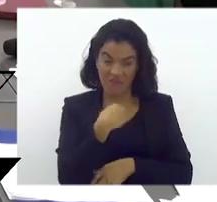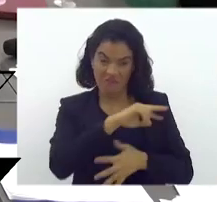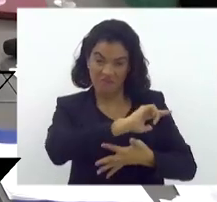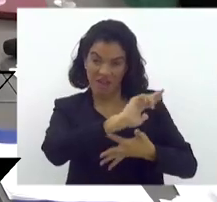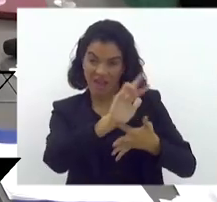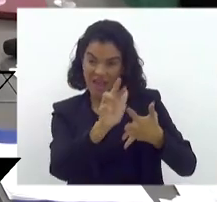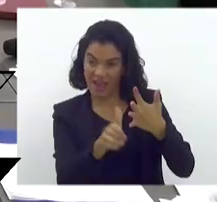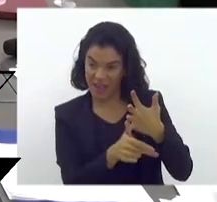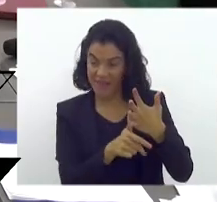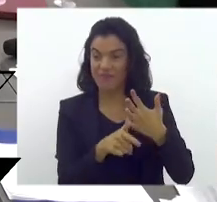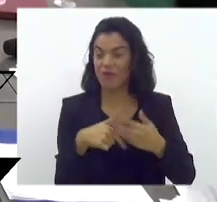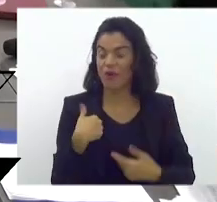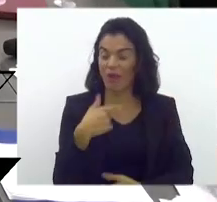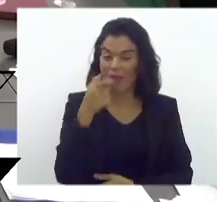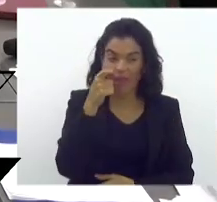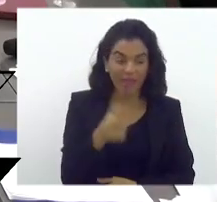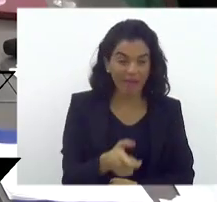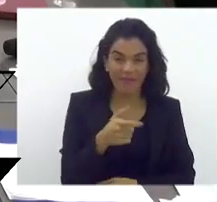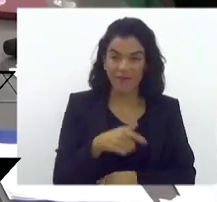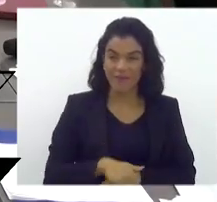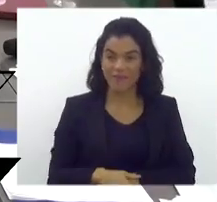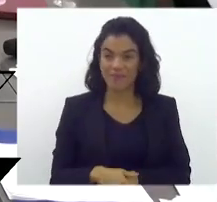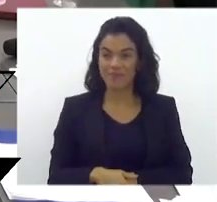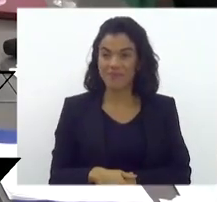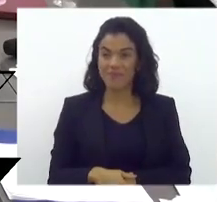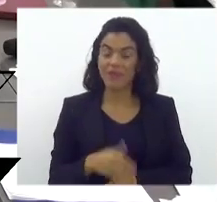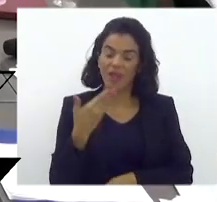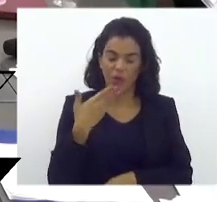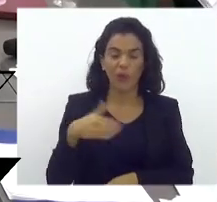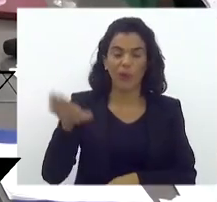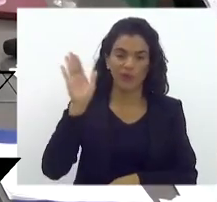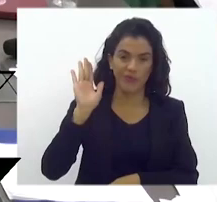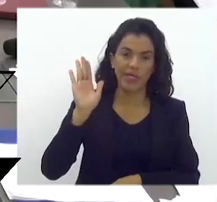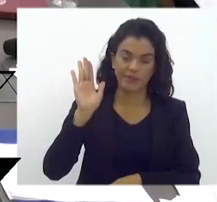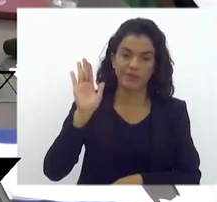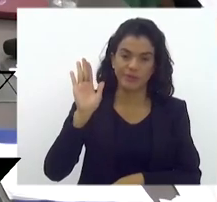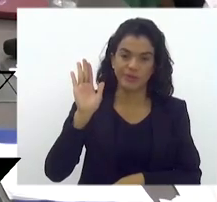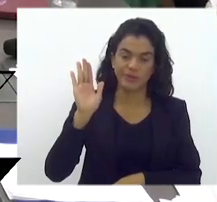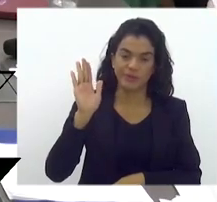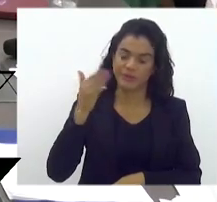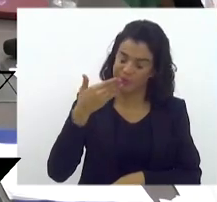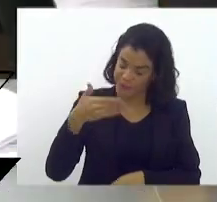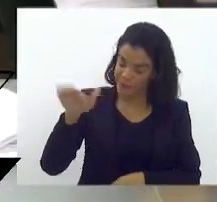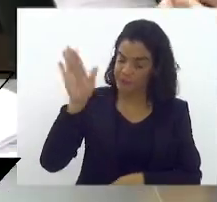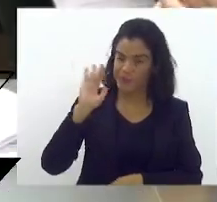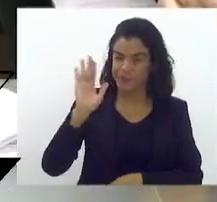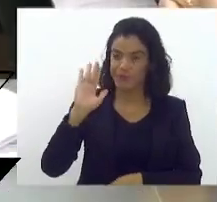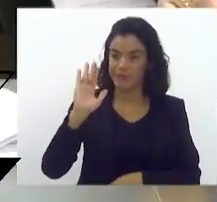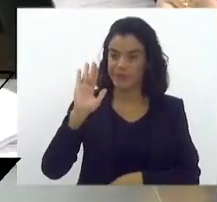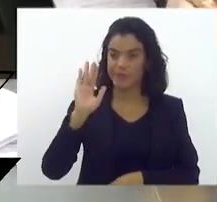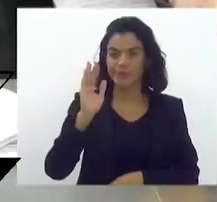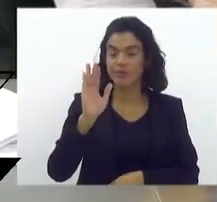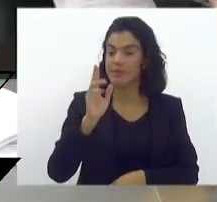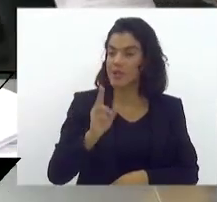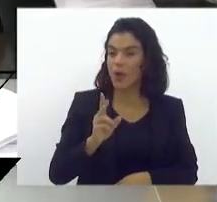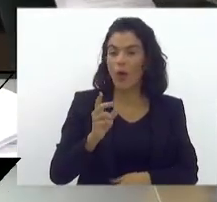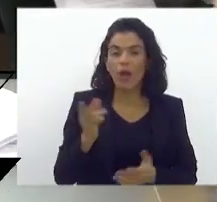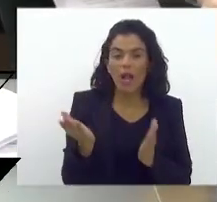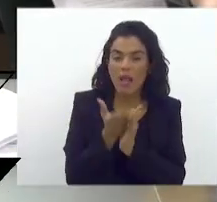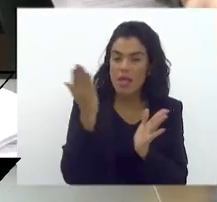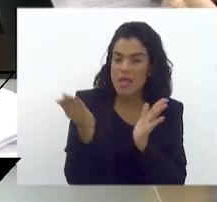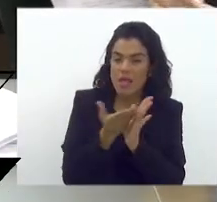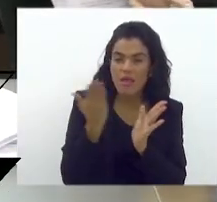Paulo. A última sessão foi incrível. Presidente, aqui, presidente. Eu confesso a Vossa Excelência que quase todos os